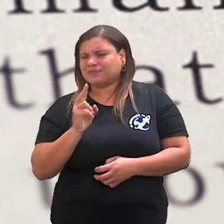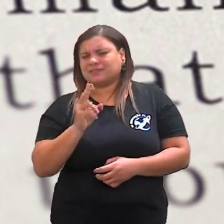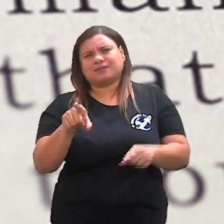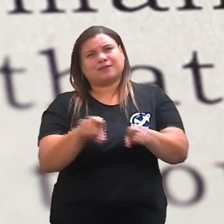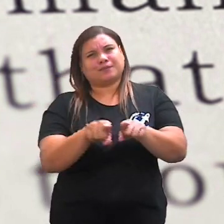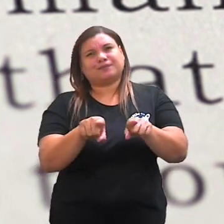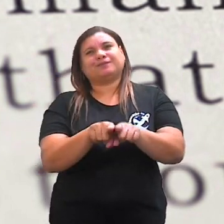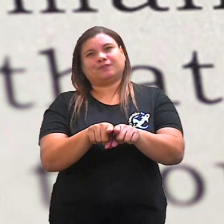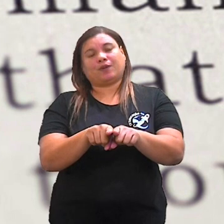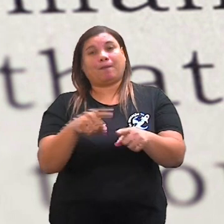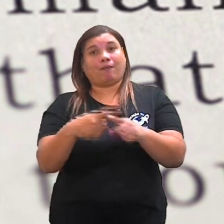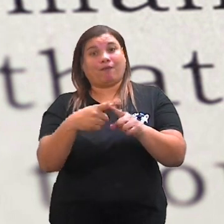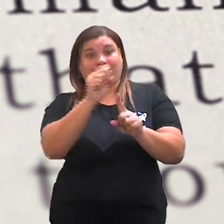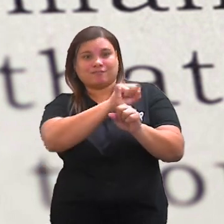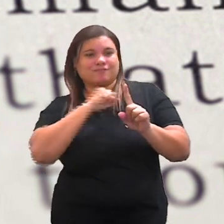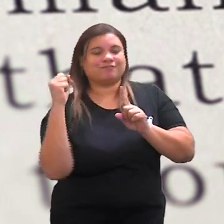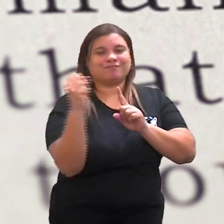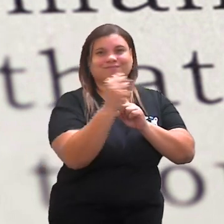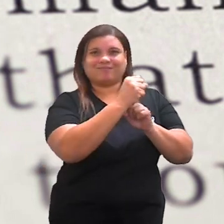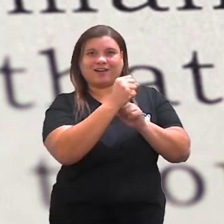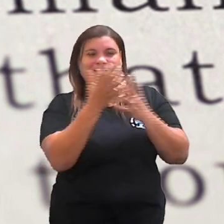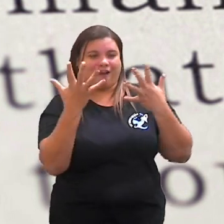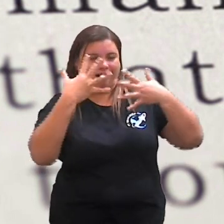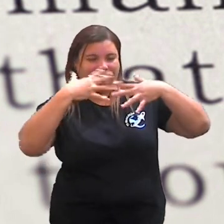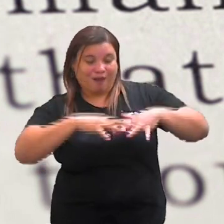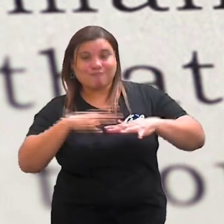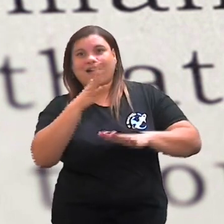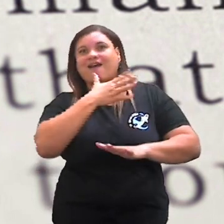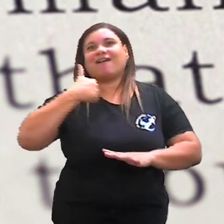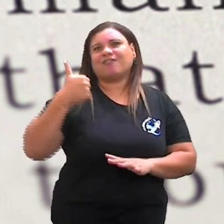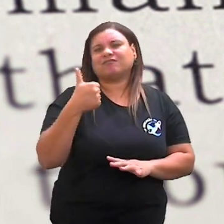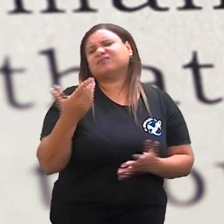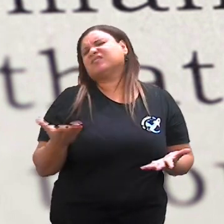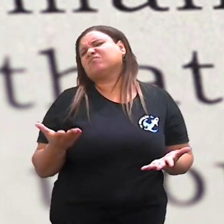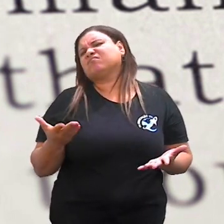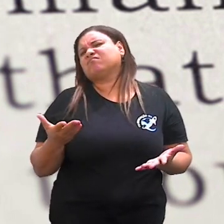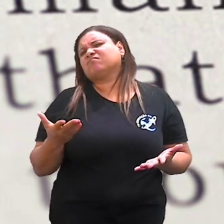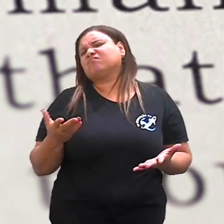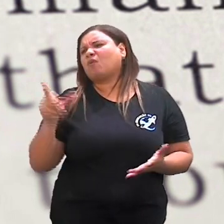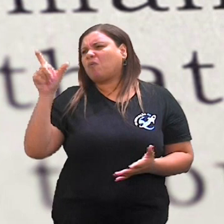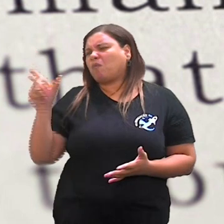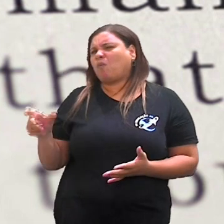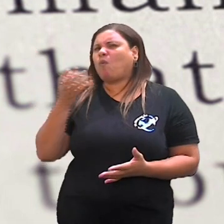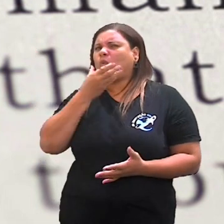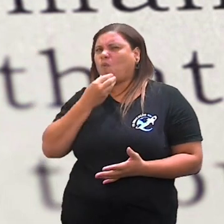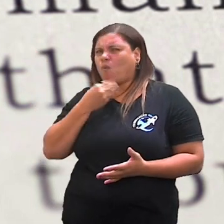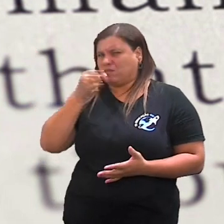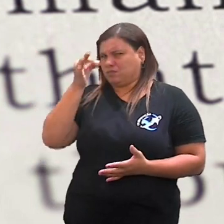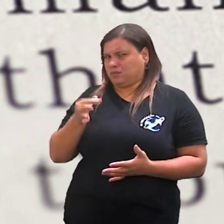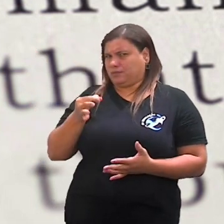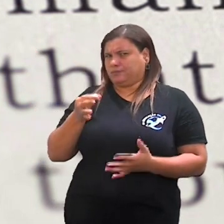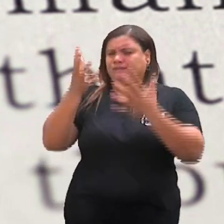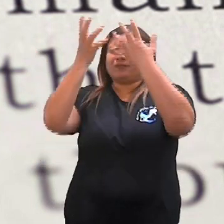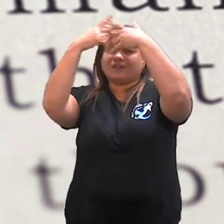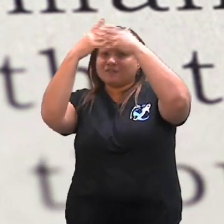sociedade funcionará com mais harmonia. Será que Kant estaria certo? Reflitam sobre isso e mandem